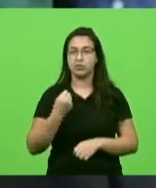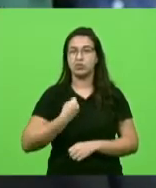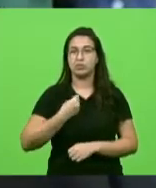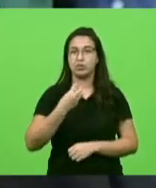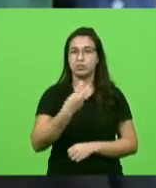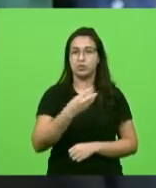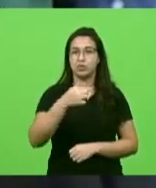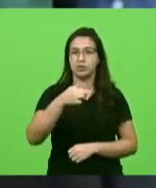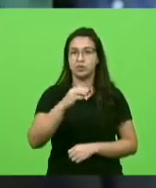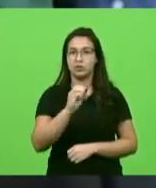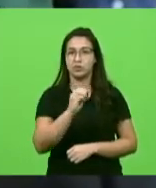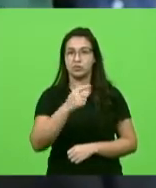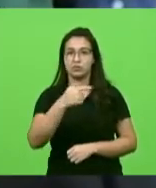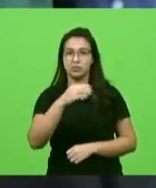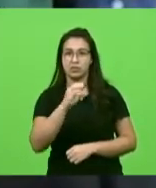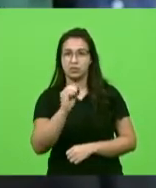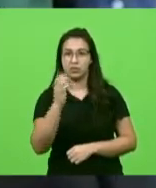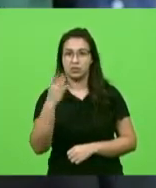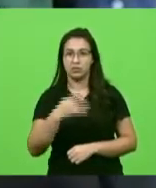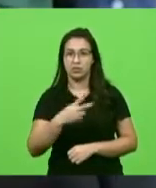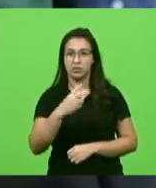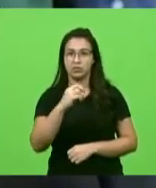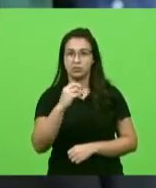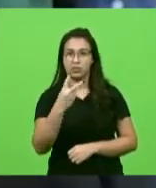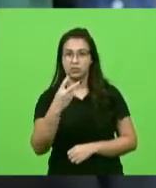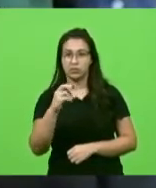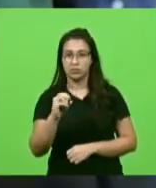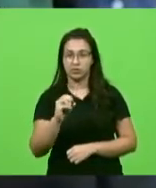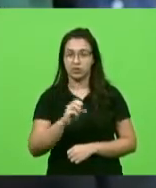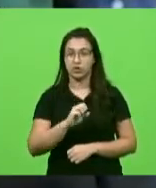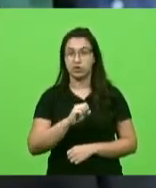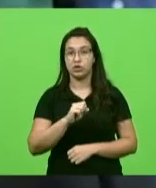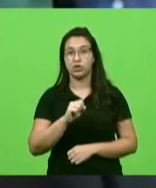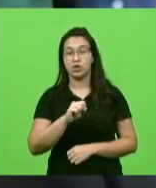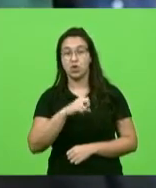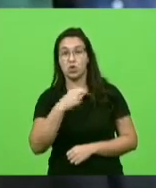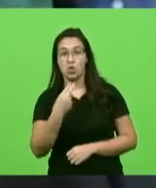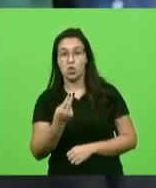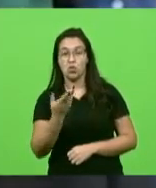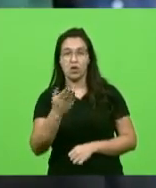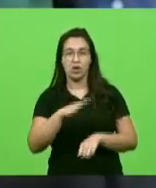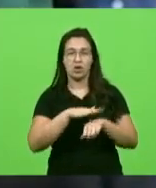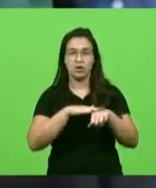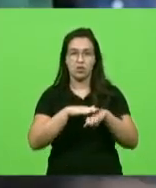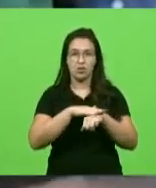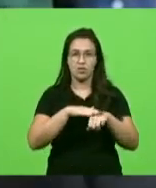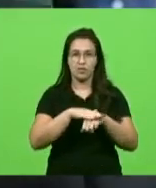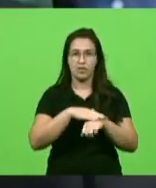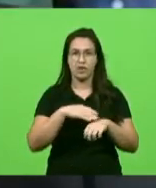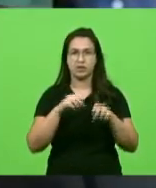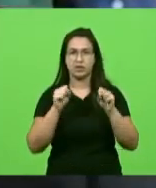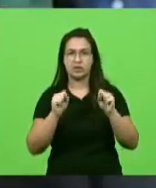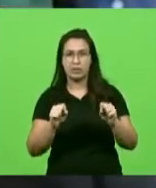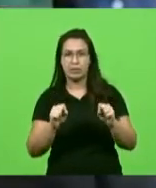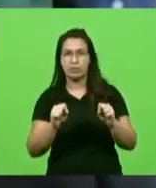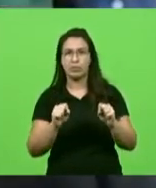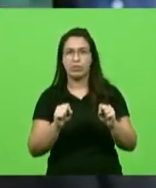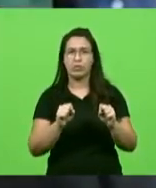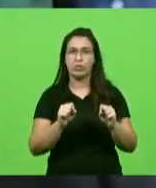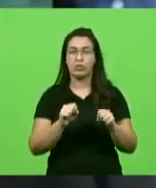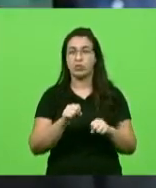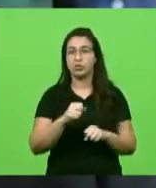37 0 70 para 2025 na conversa sobre a possibilidade ou